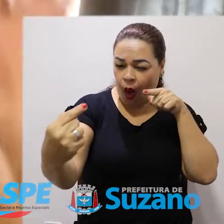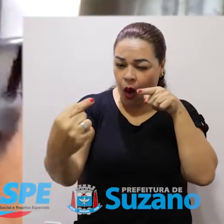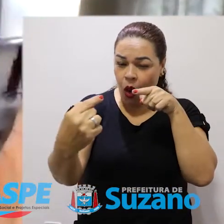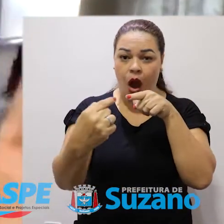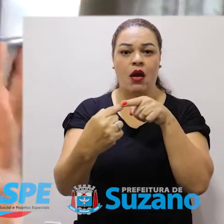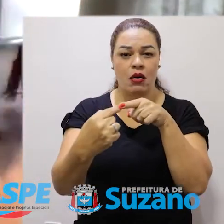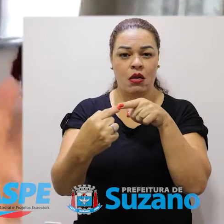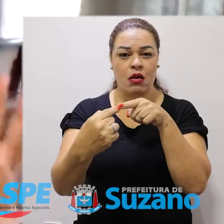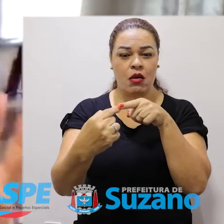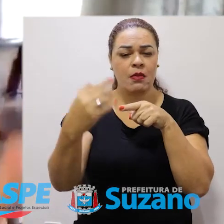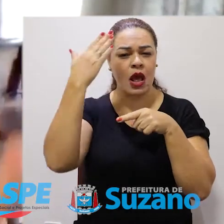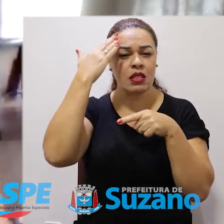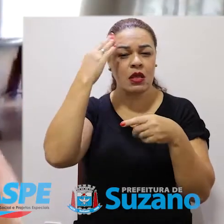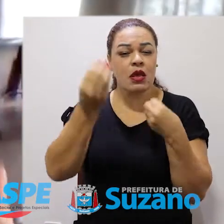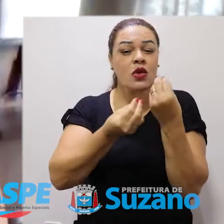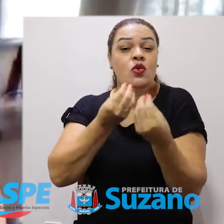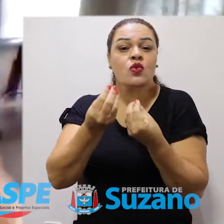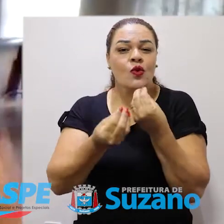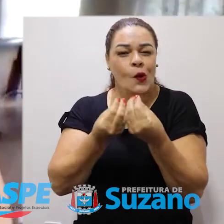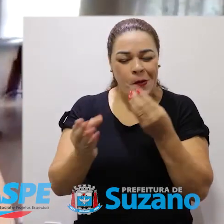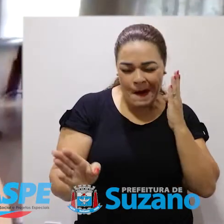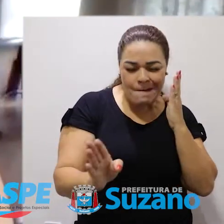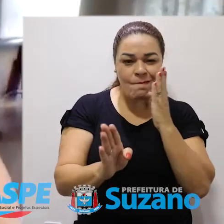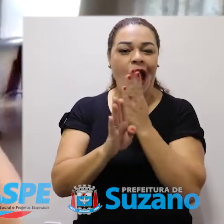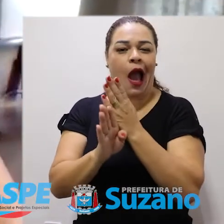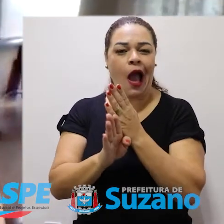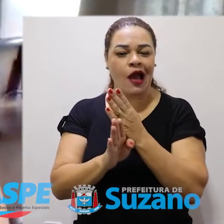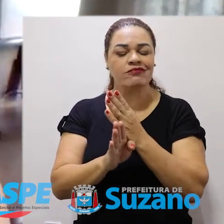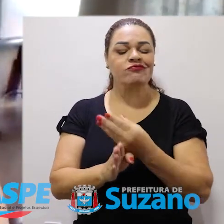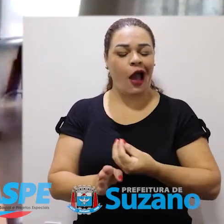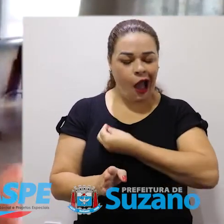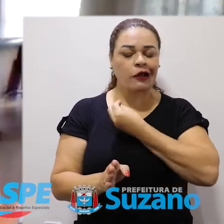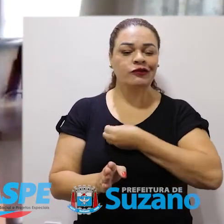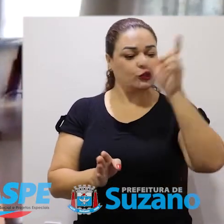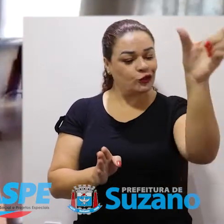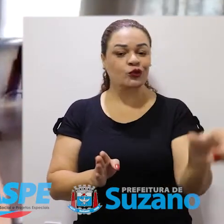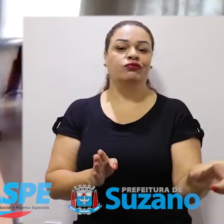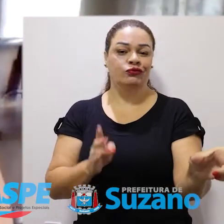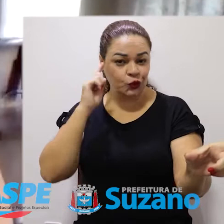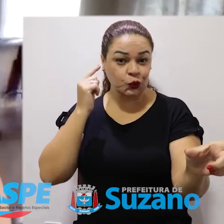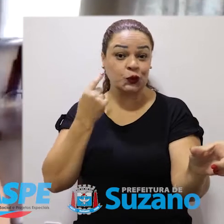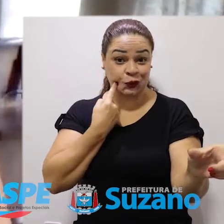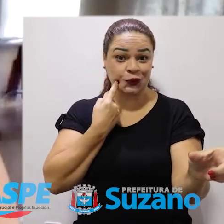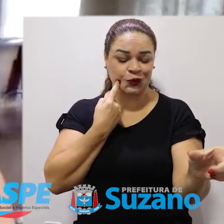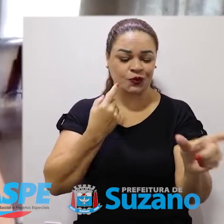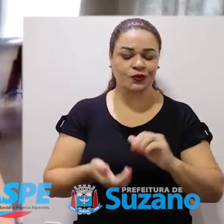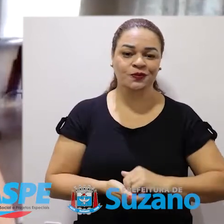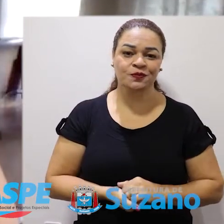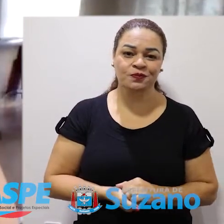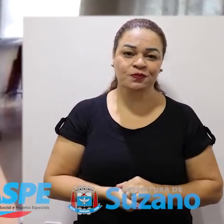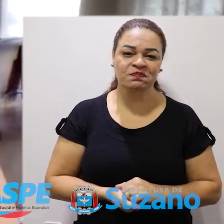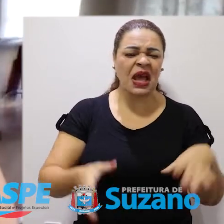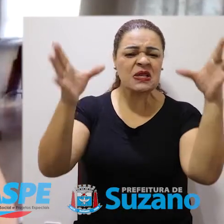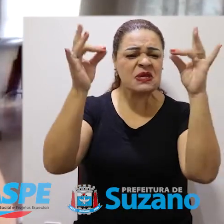gente entender como é que a língua de sinais pode e impacta diretamente na vida dessas pessoas, né? Quais são